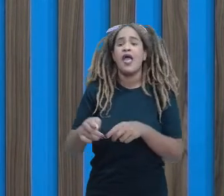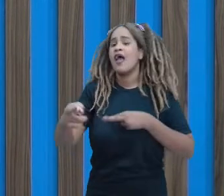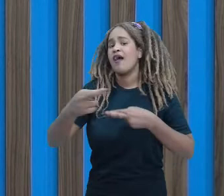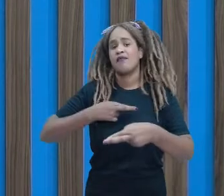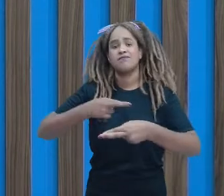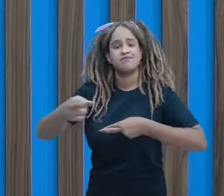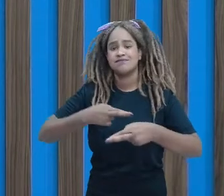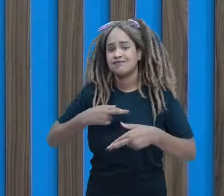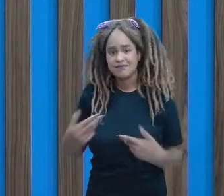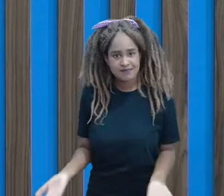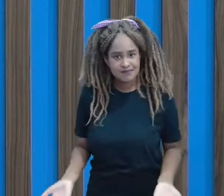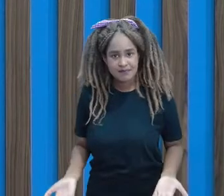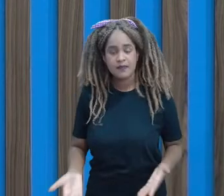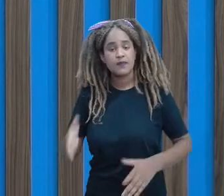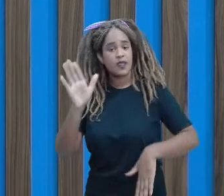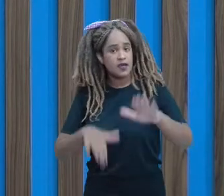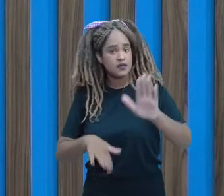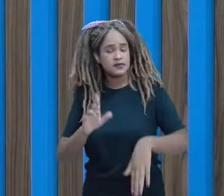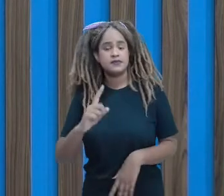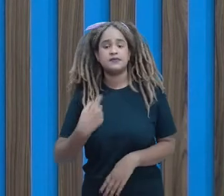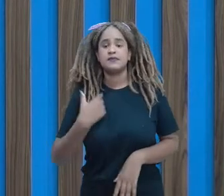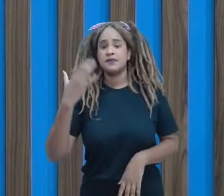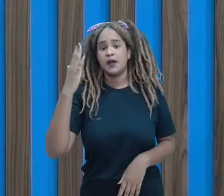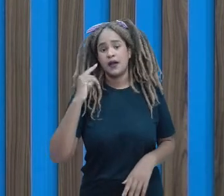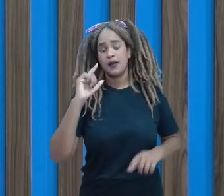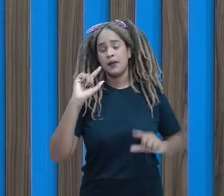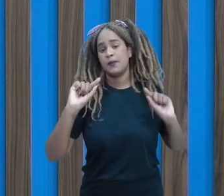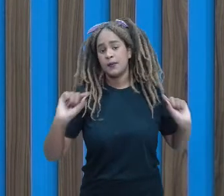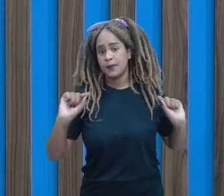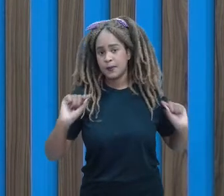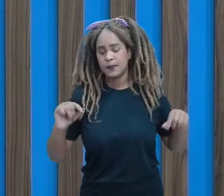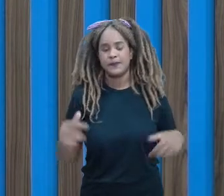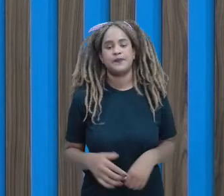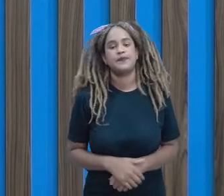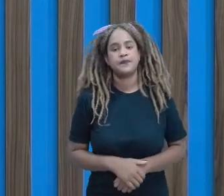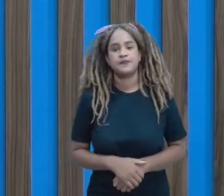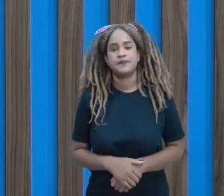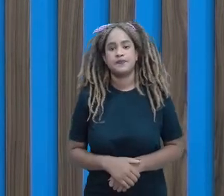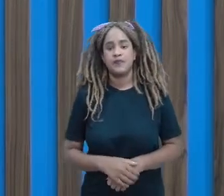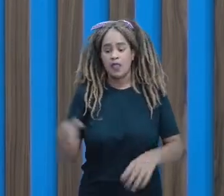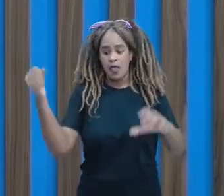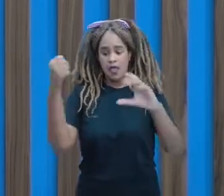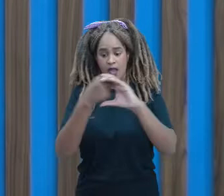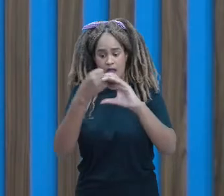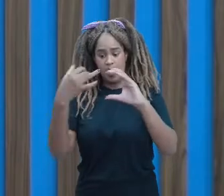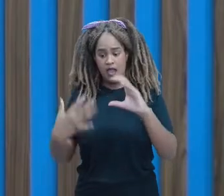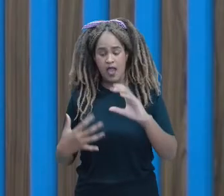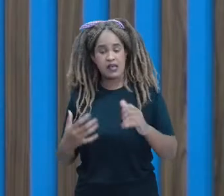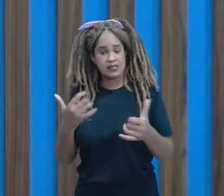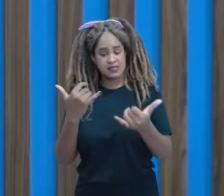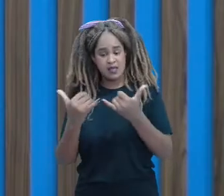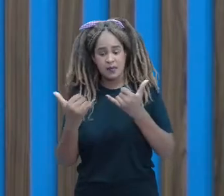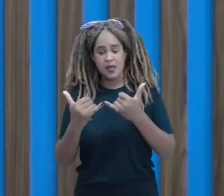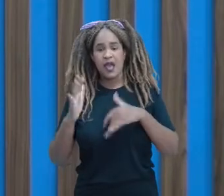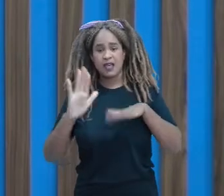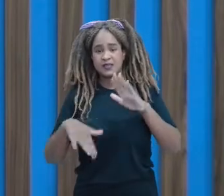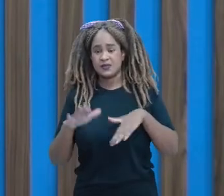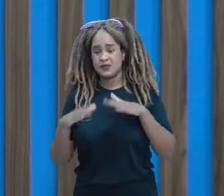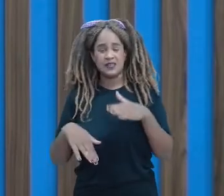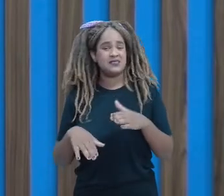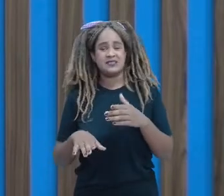relacionamentos, né? Que às vezes a gente sabe que as características idênticas, elas vão se